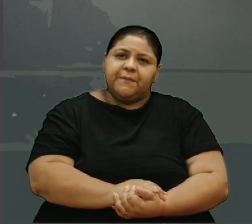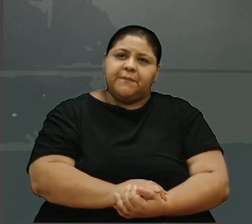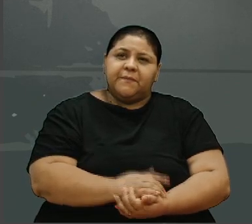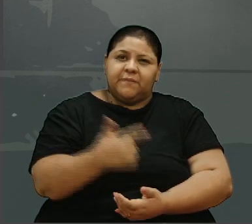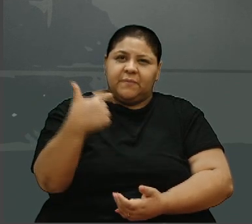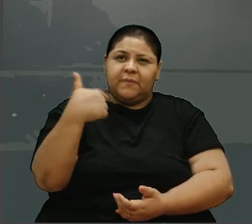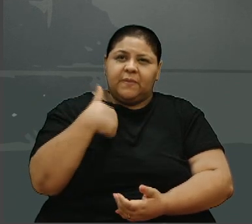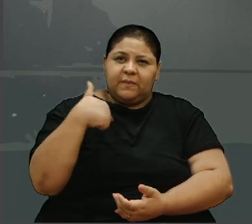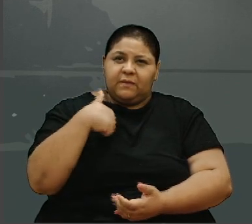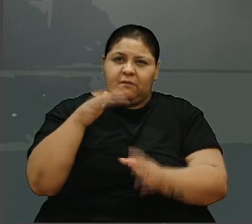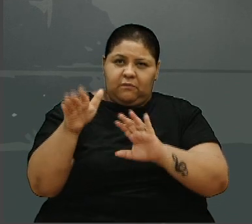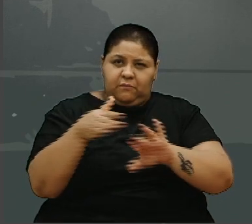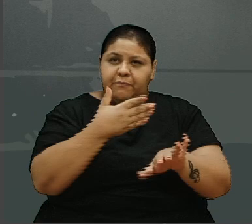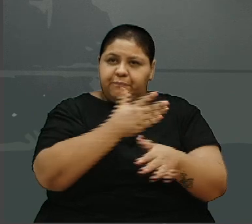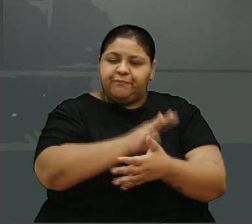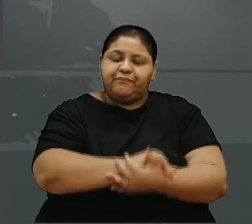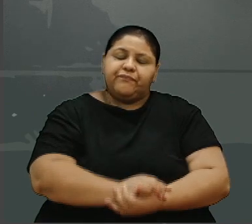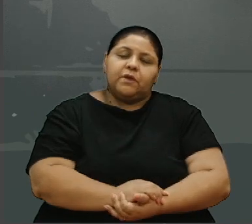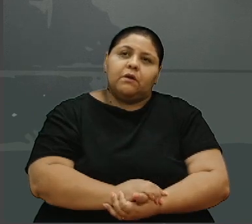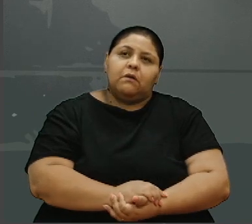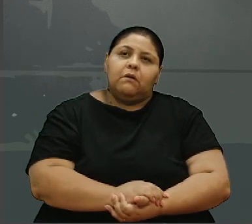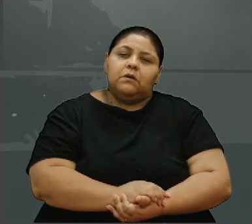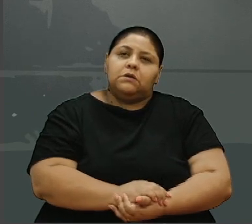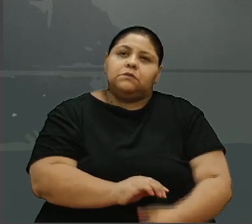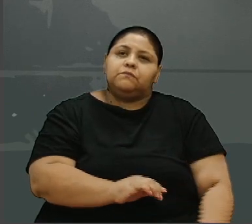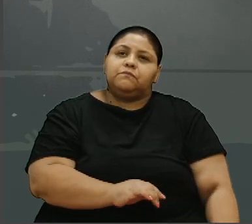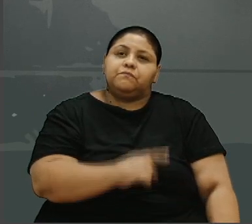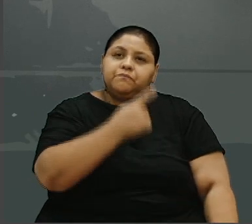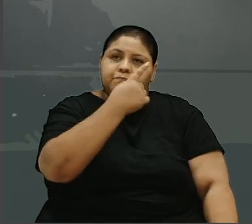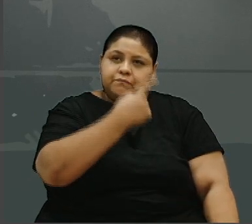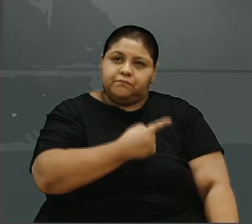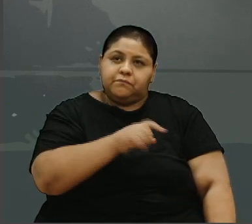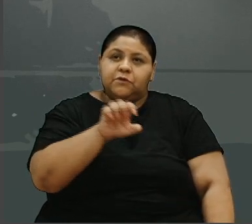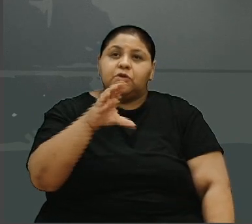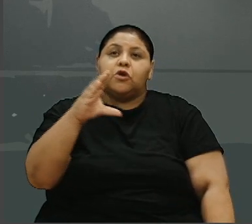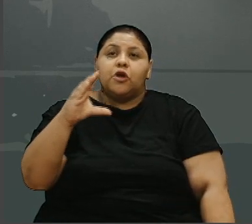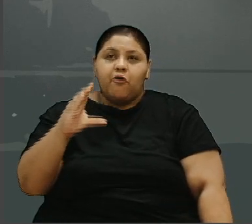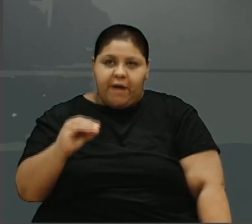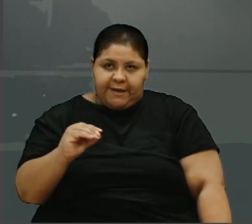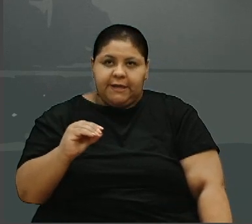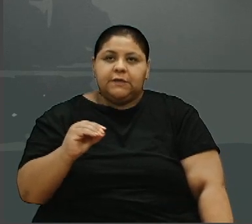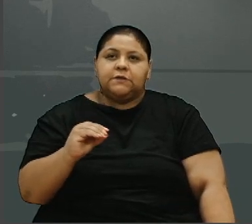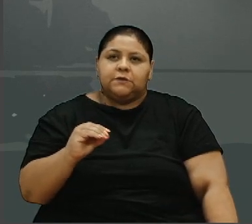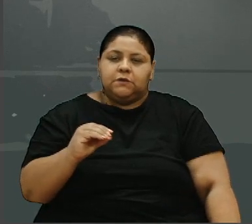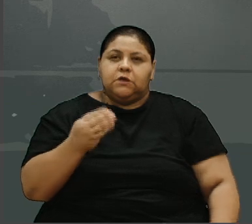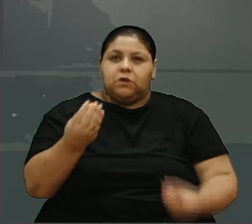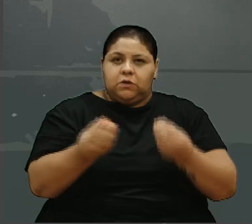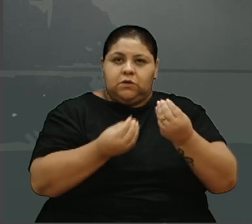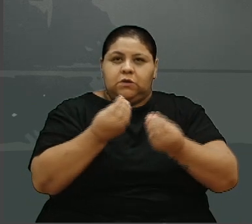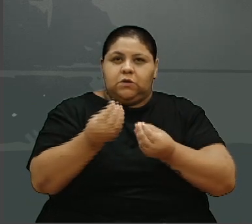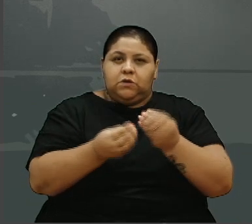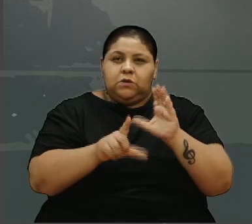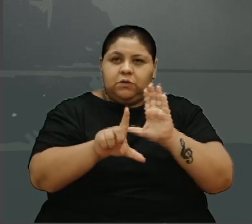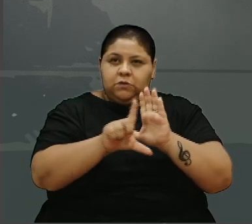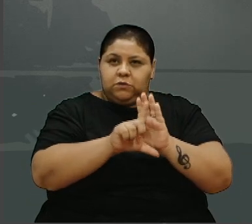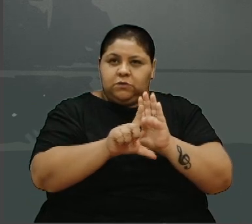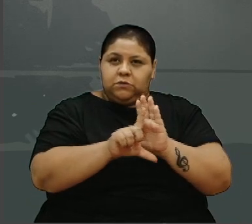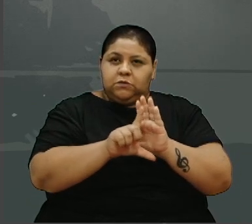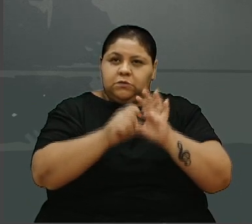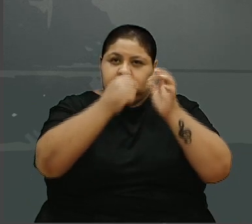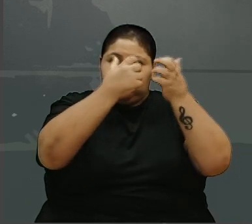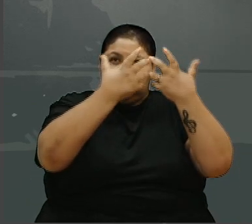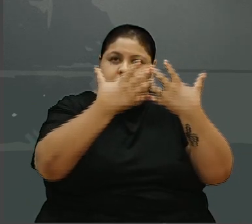Passa a próxima tela, por favor. Aí no Estatuto da Criança e do Adolescente, conforme a lei ali, ó,